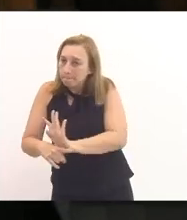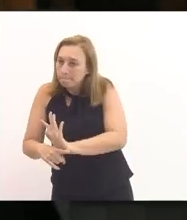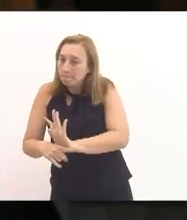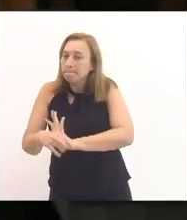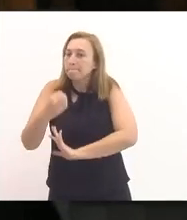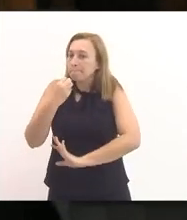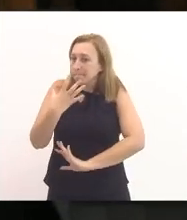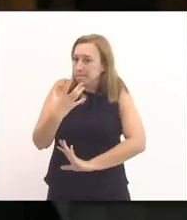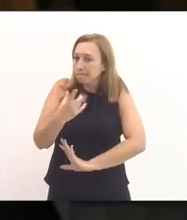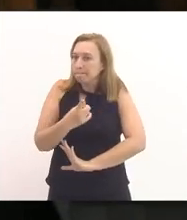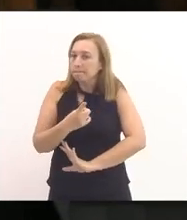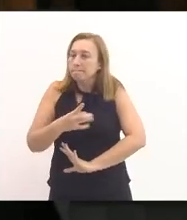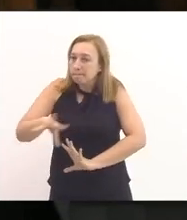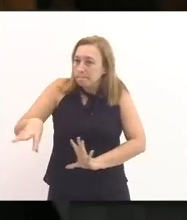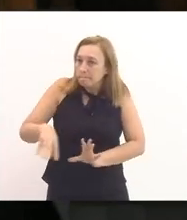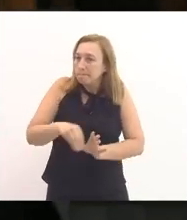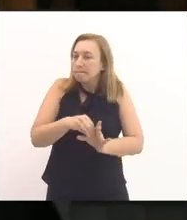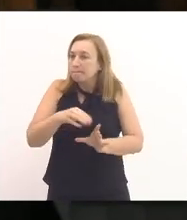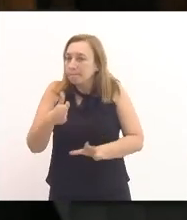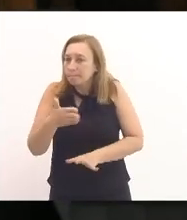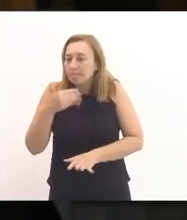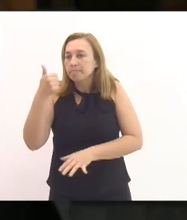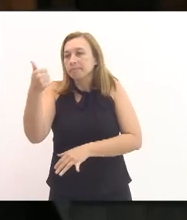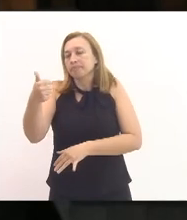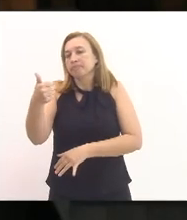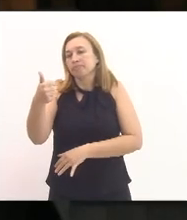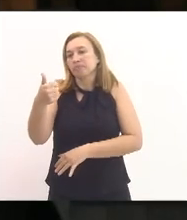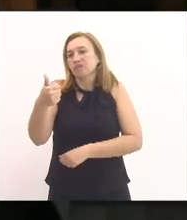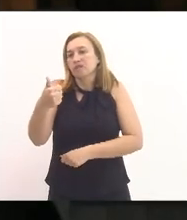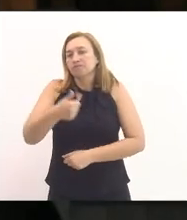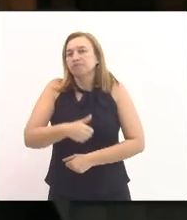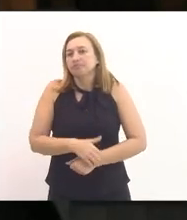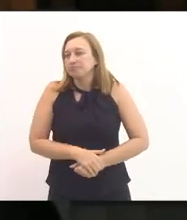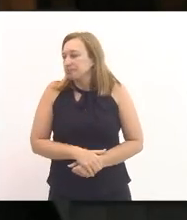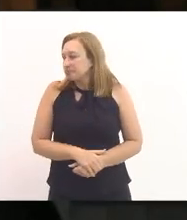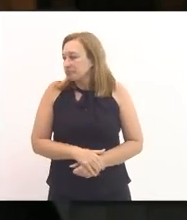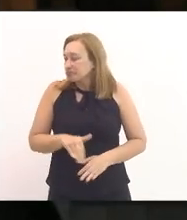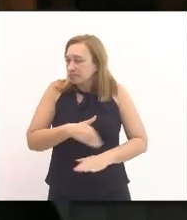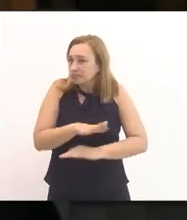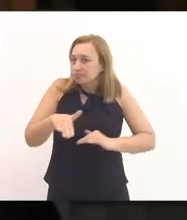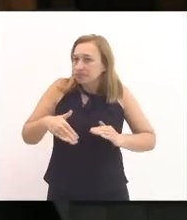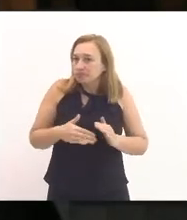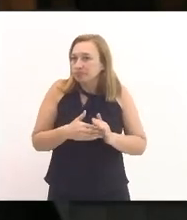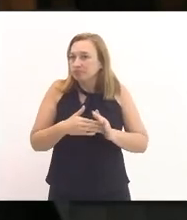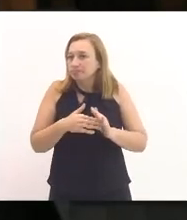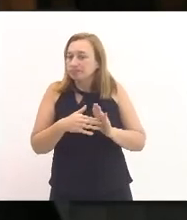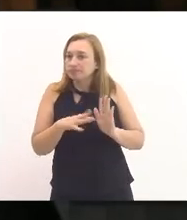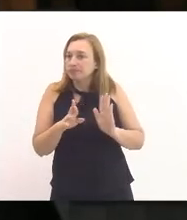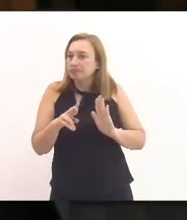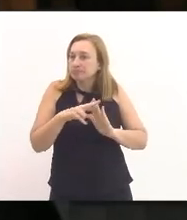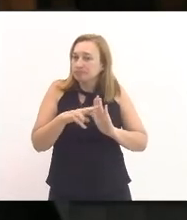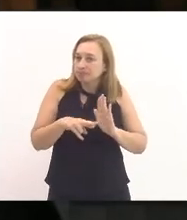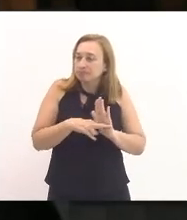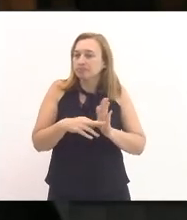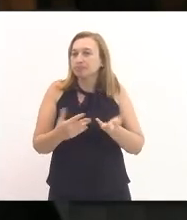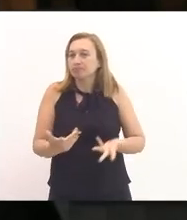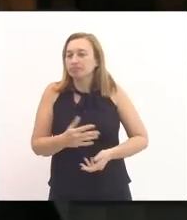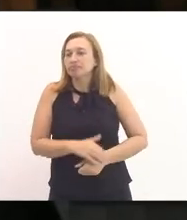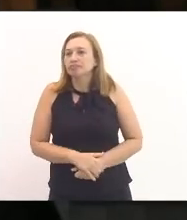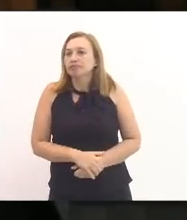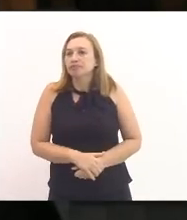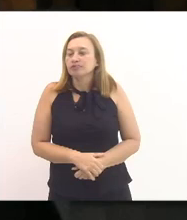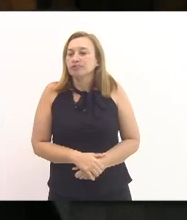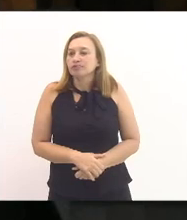para o incremento EA melhoria da de todas as a normatividade correcional